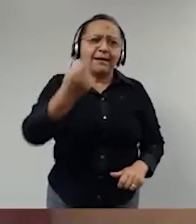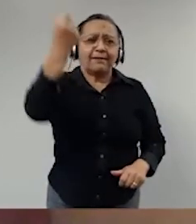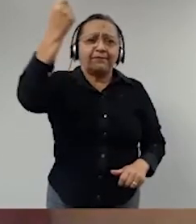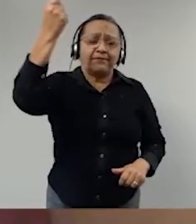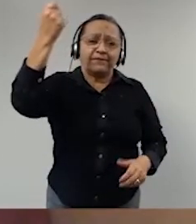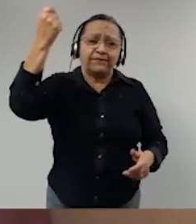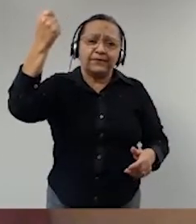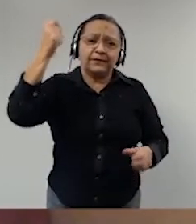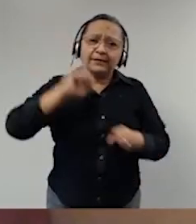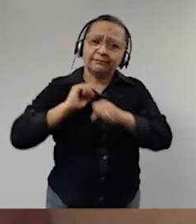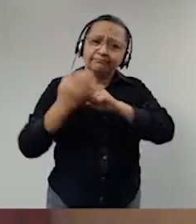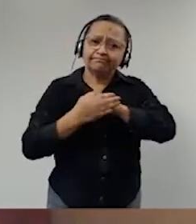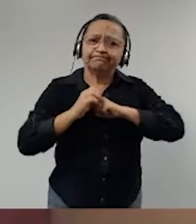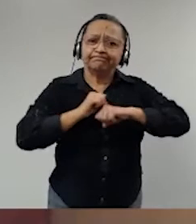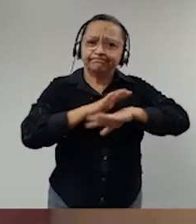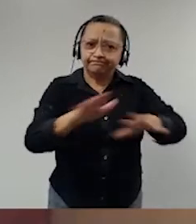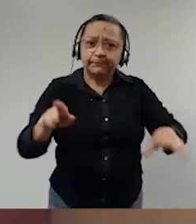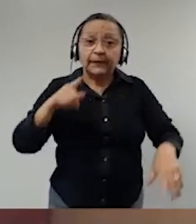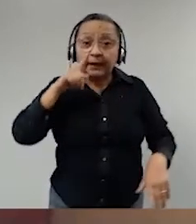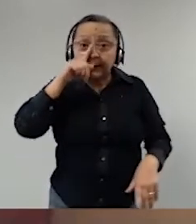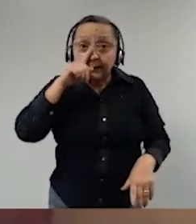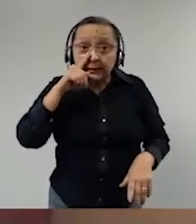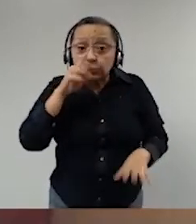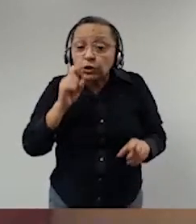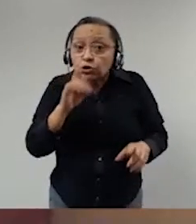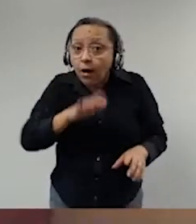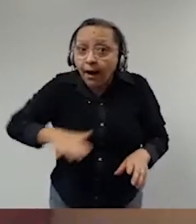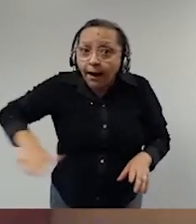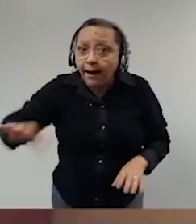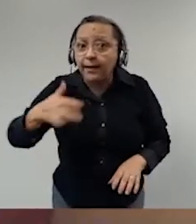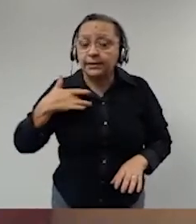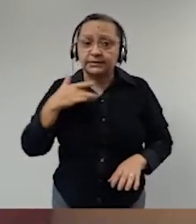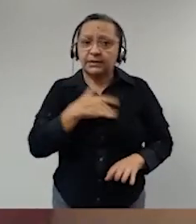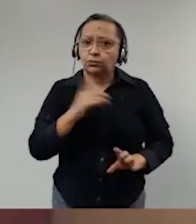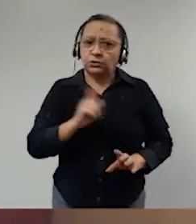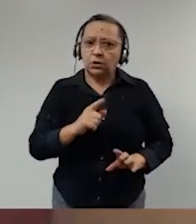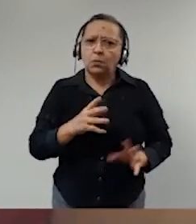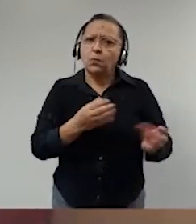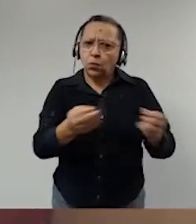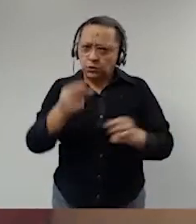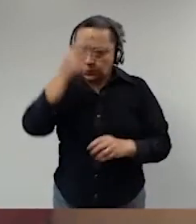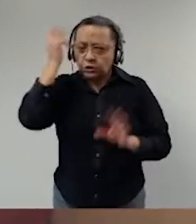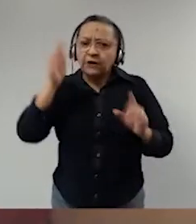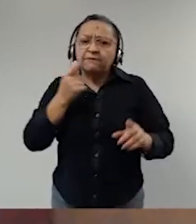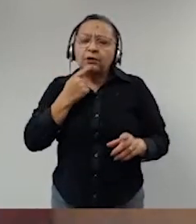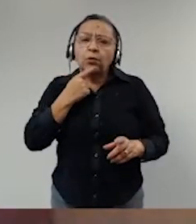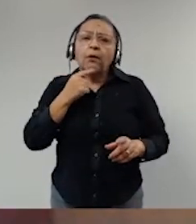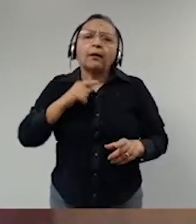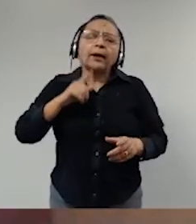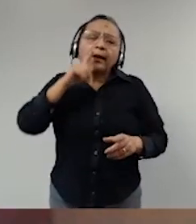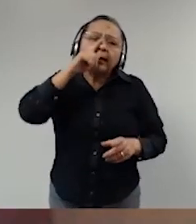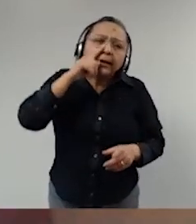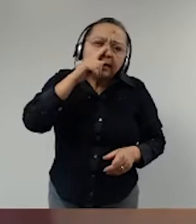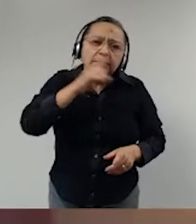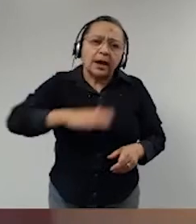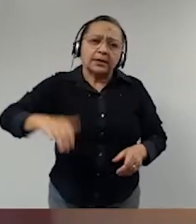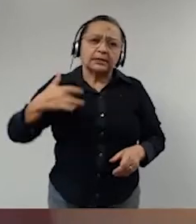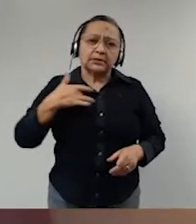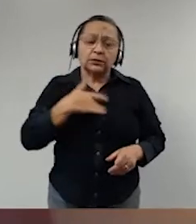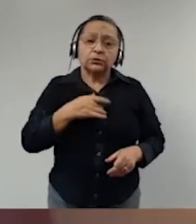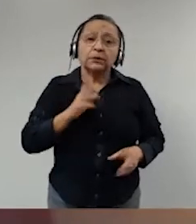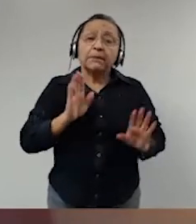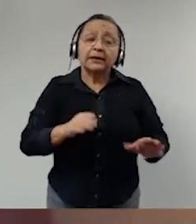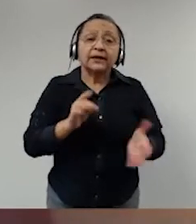é apenas uma crise sanitária, como já foi dito por muita gente. É uma crise civilizatória, é